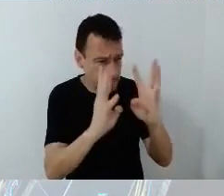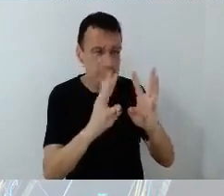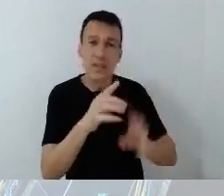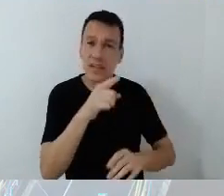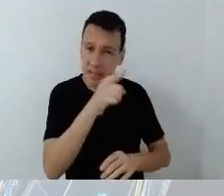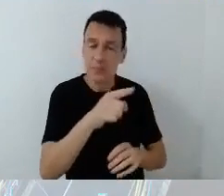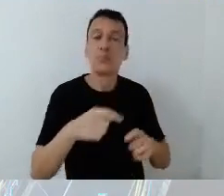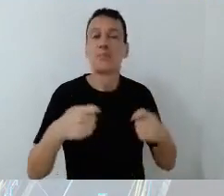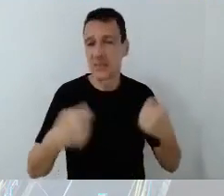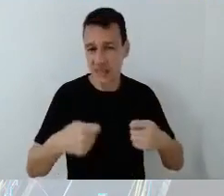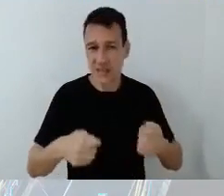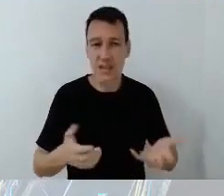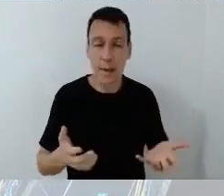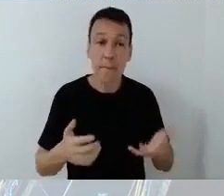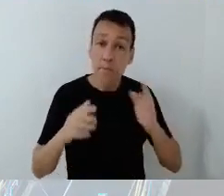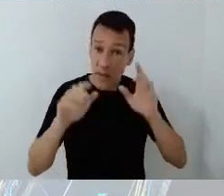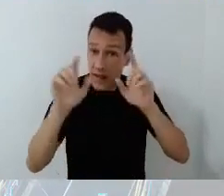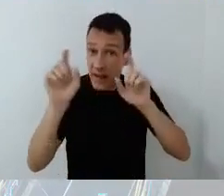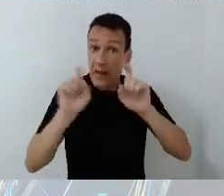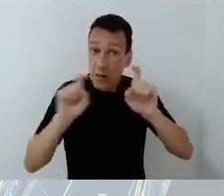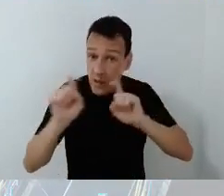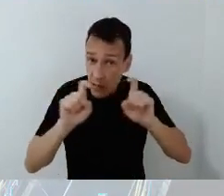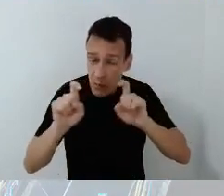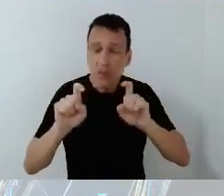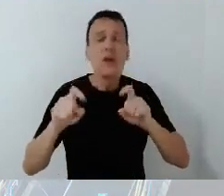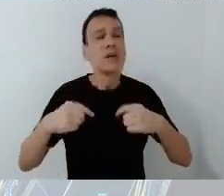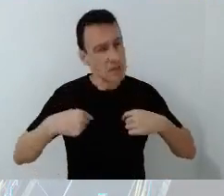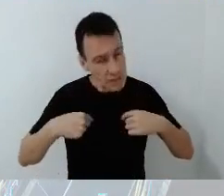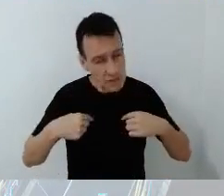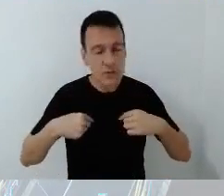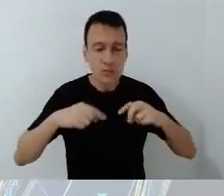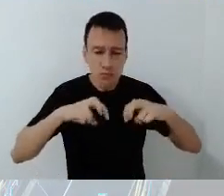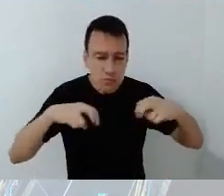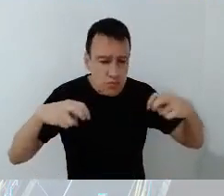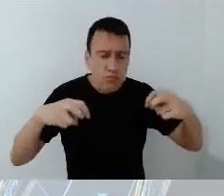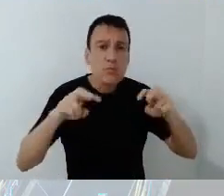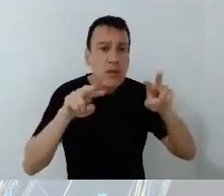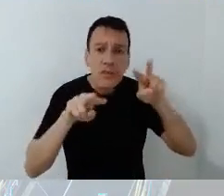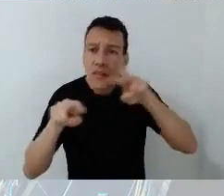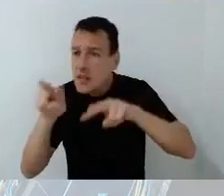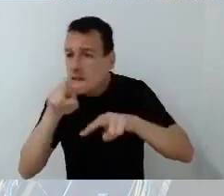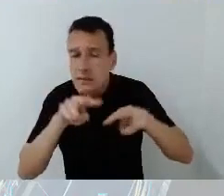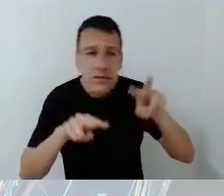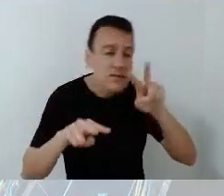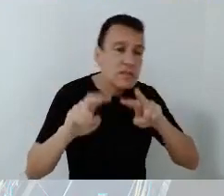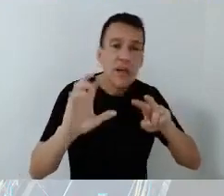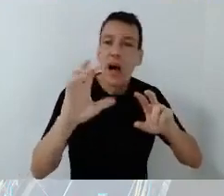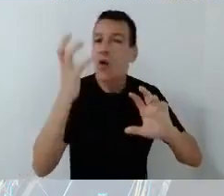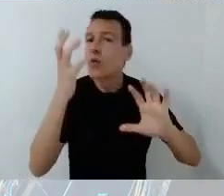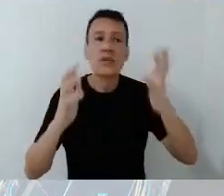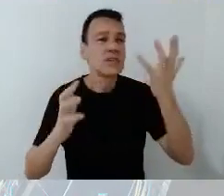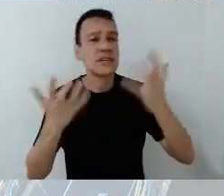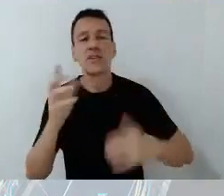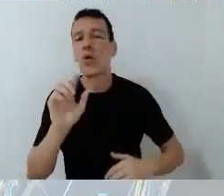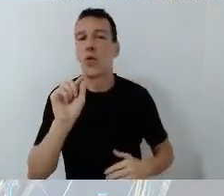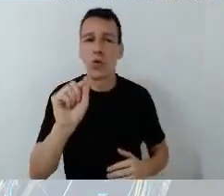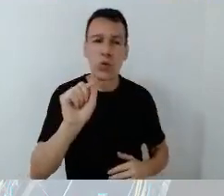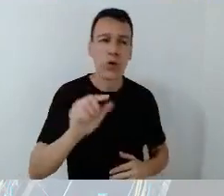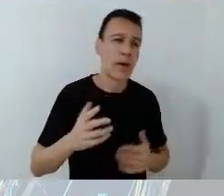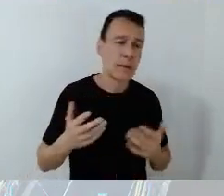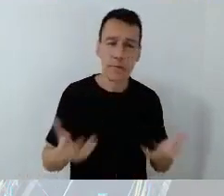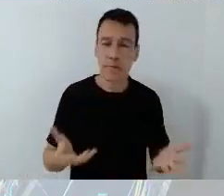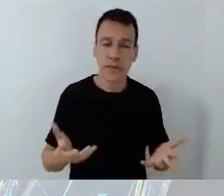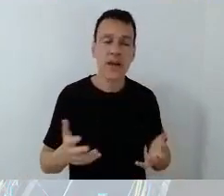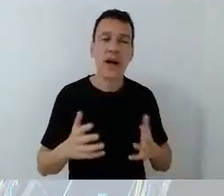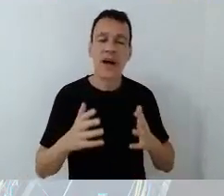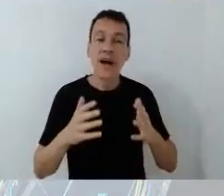Reunião, momento presente, prestem atenção no que está acontecendo. Fechem não pode falar a palavra, feche o